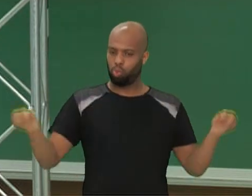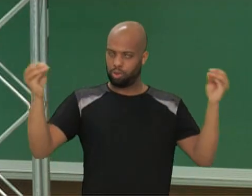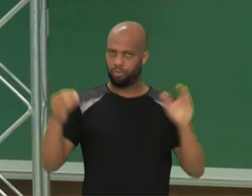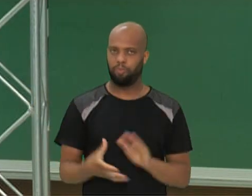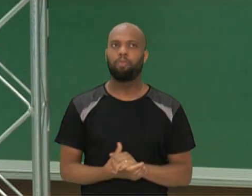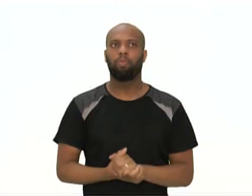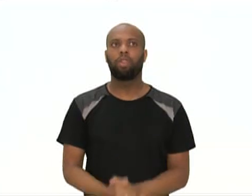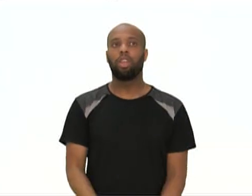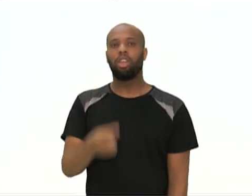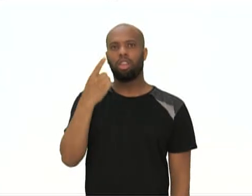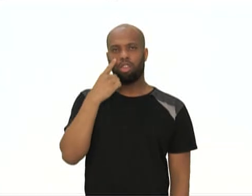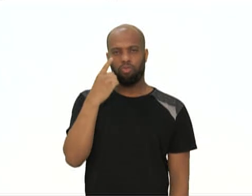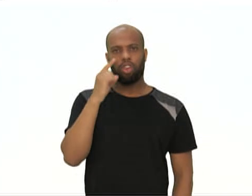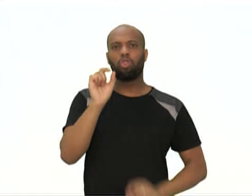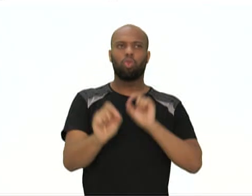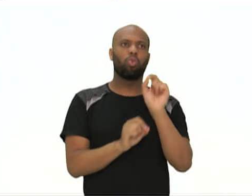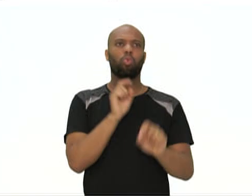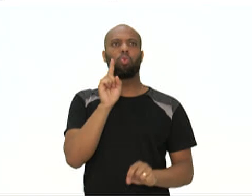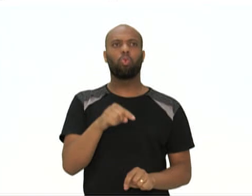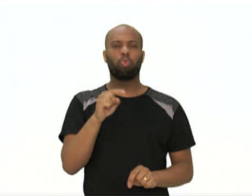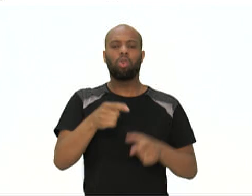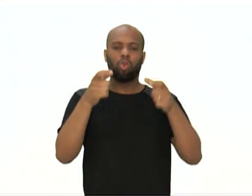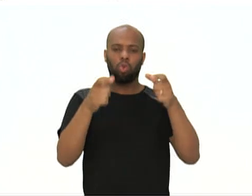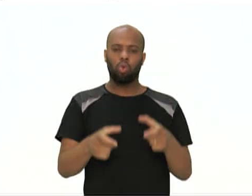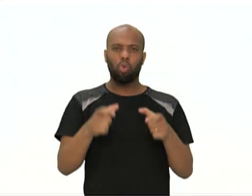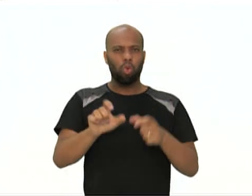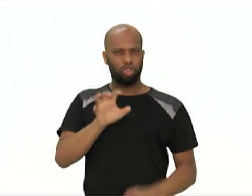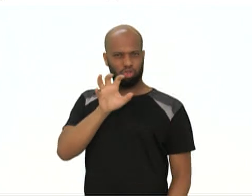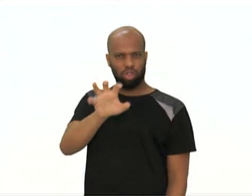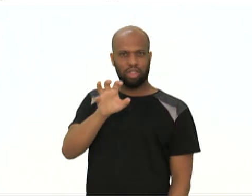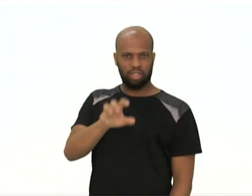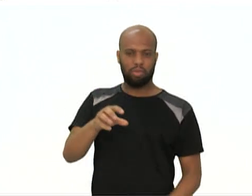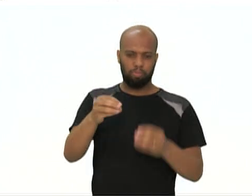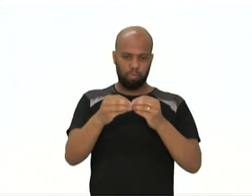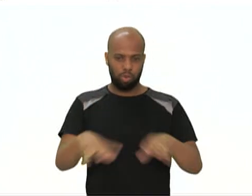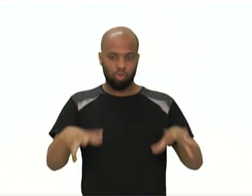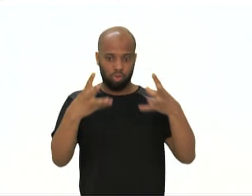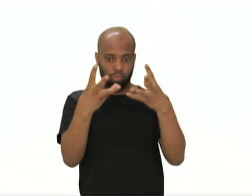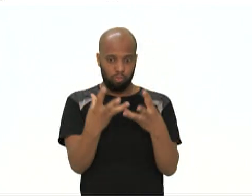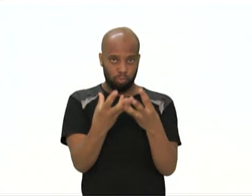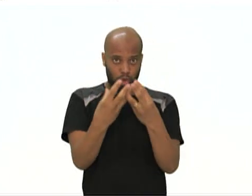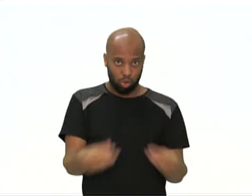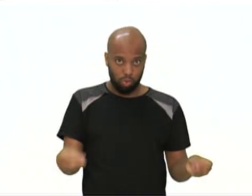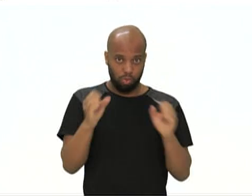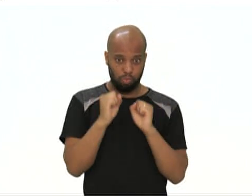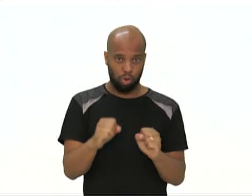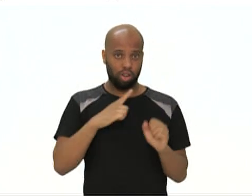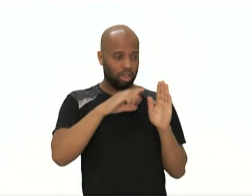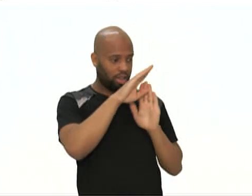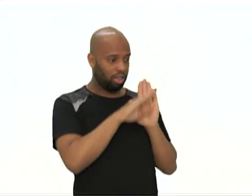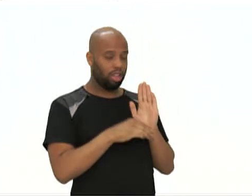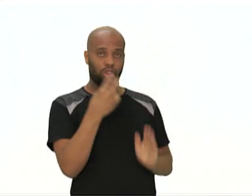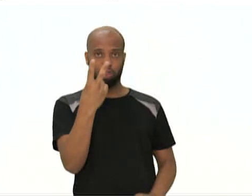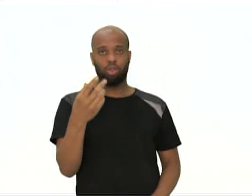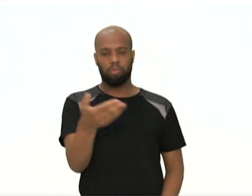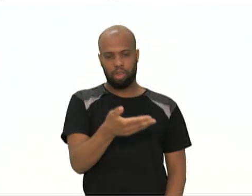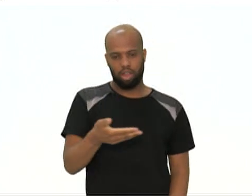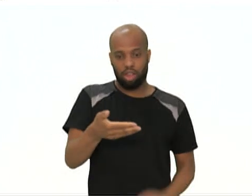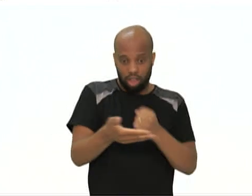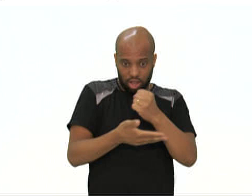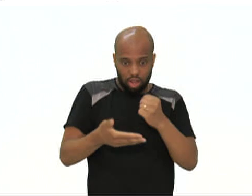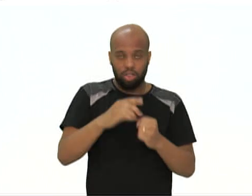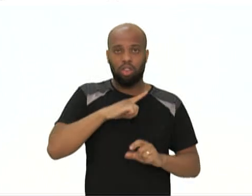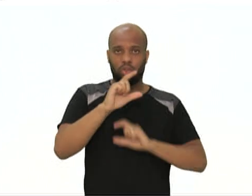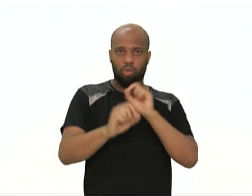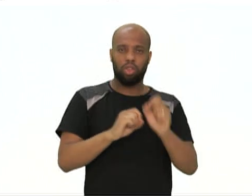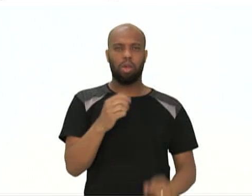aqui, atualmente considera-se um local como hotspot se ele obedecer a dois critérios básicos. Ele deve abrigar